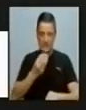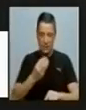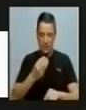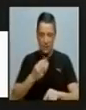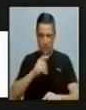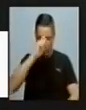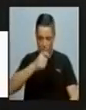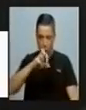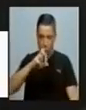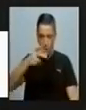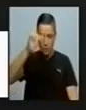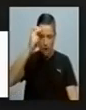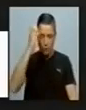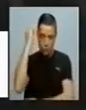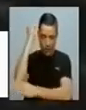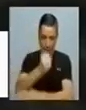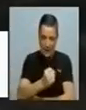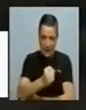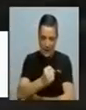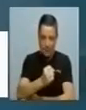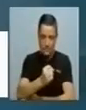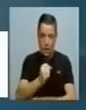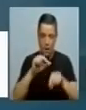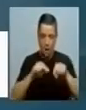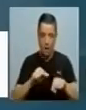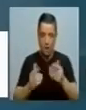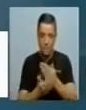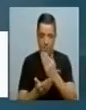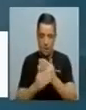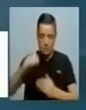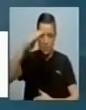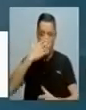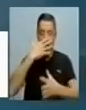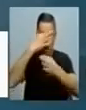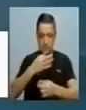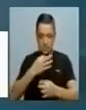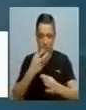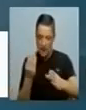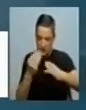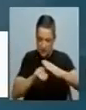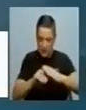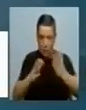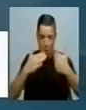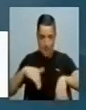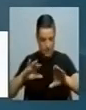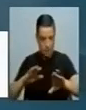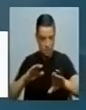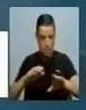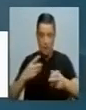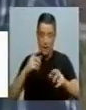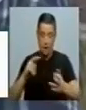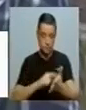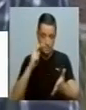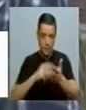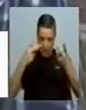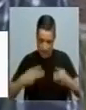cumprir pena de 8 anos por homicídio, como muitos dos mais velhos, diz não acreditar na reinserção, mas não perde de vista a liberdade. E